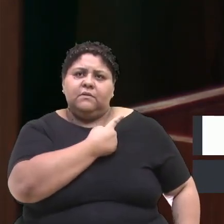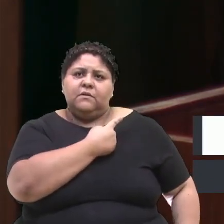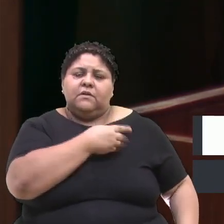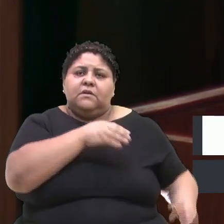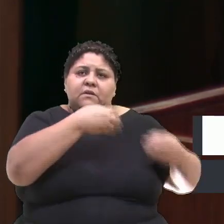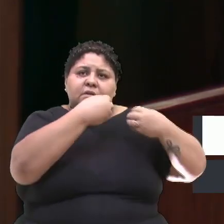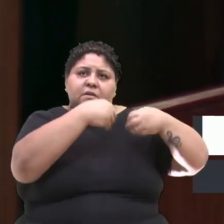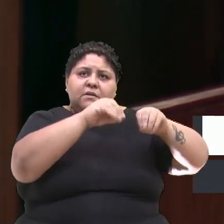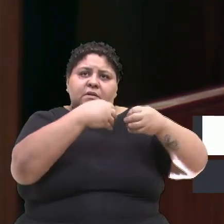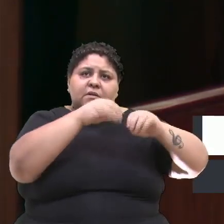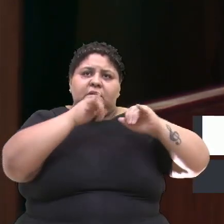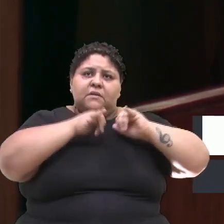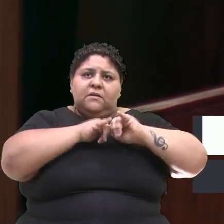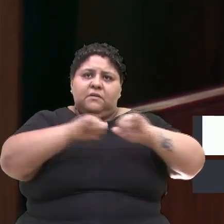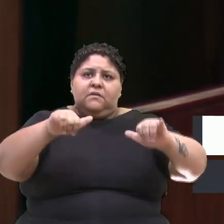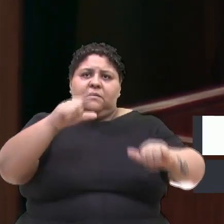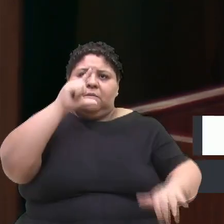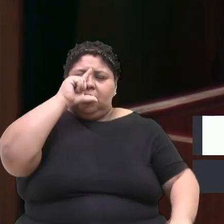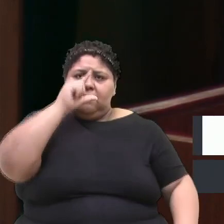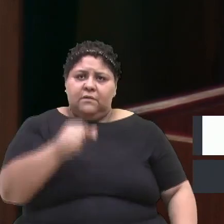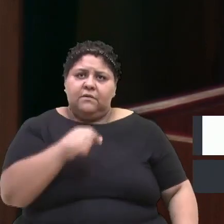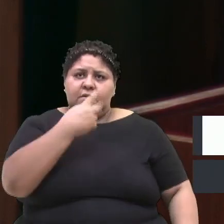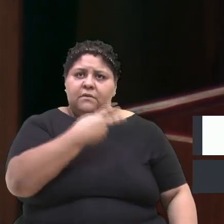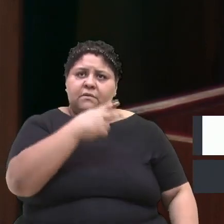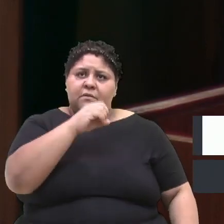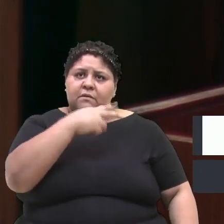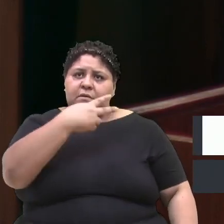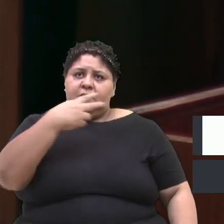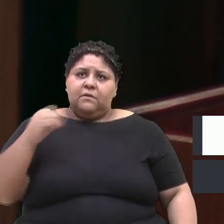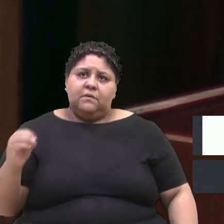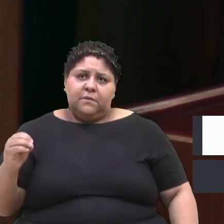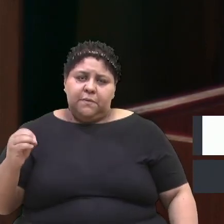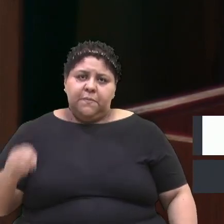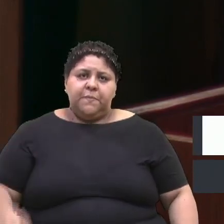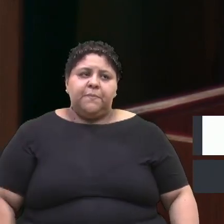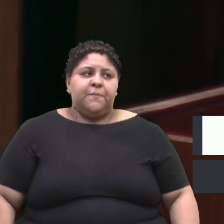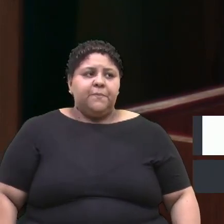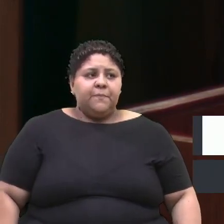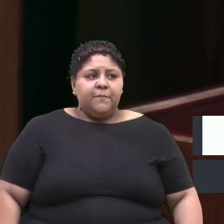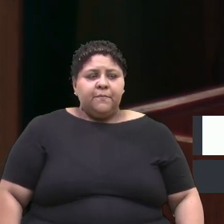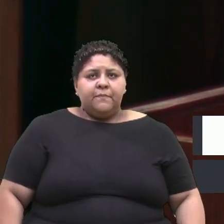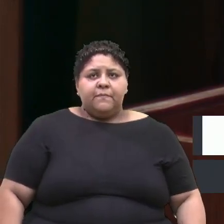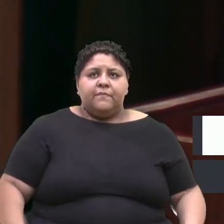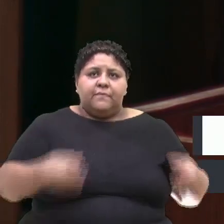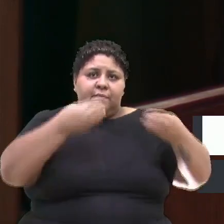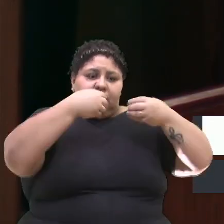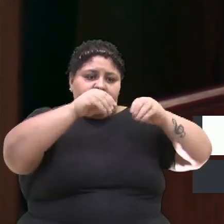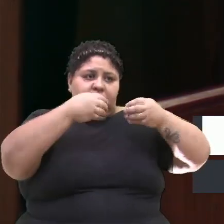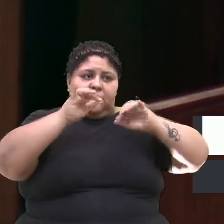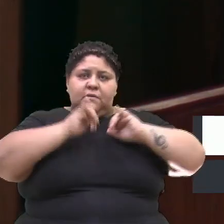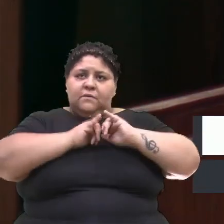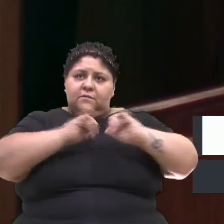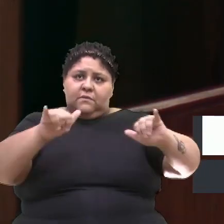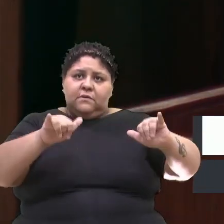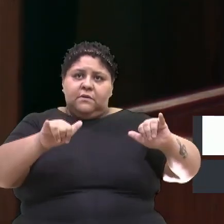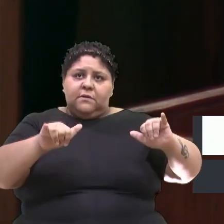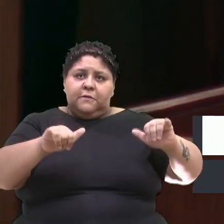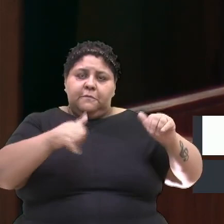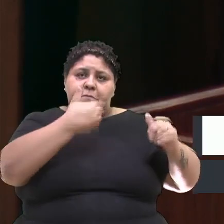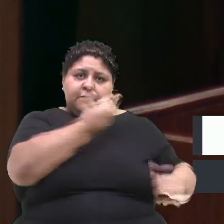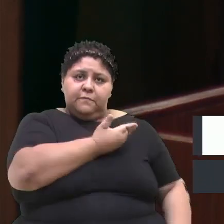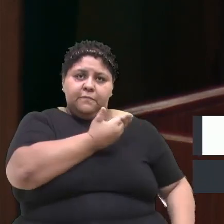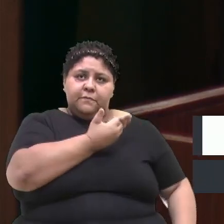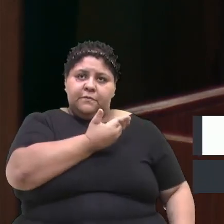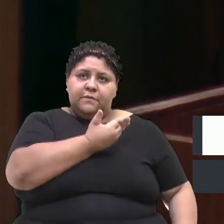de campanha do Fantinel de 2020. O panfleto de campanha está aqui.